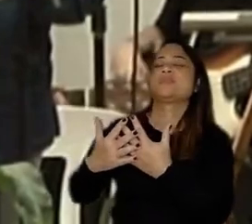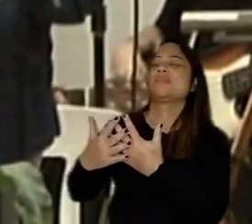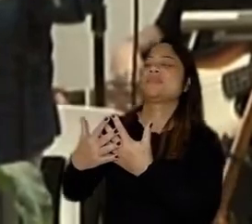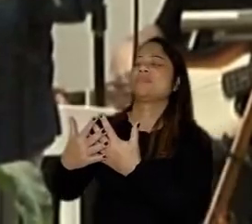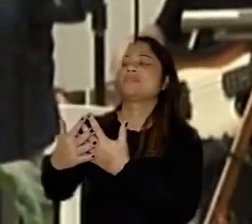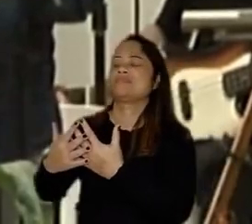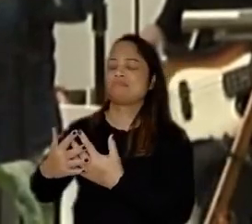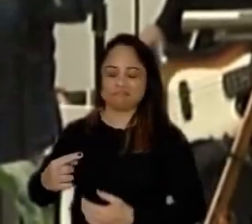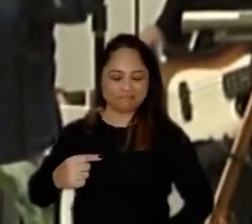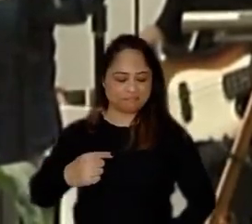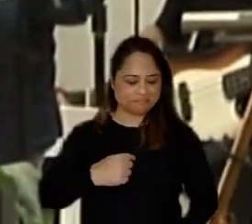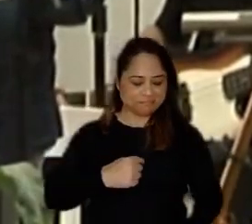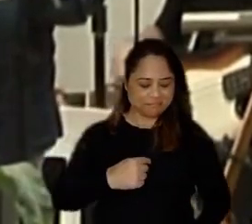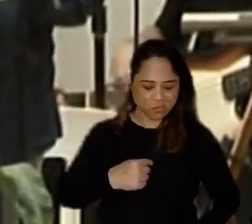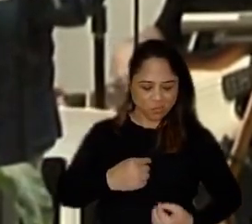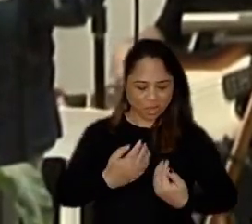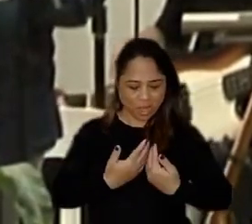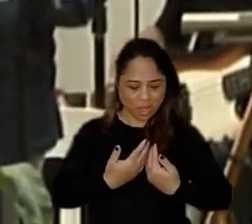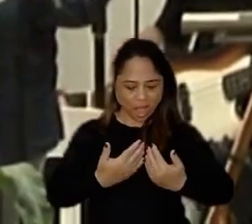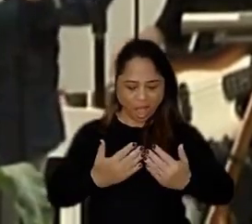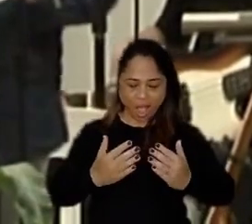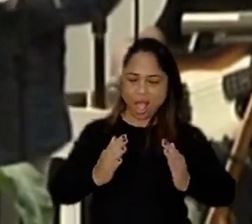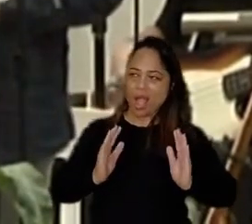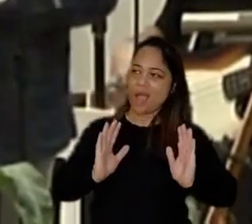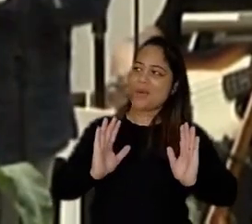Eu me abro ao teu querer,